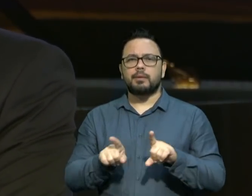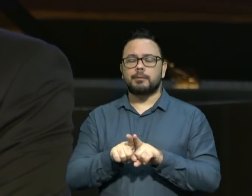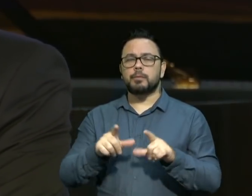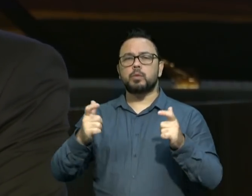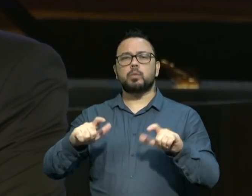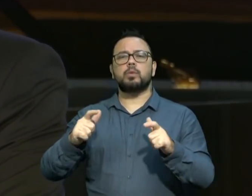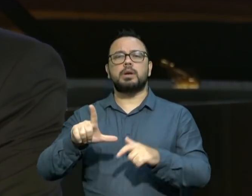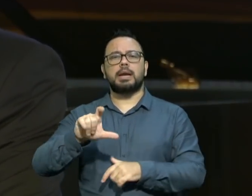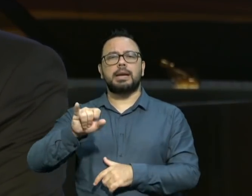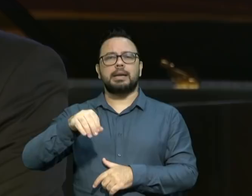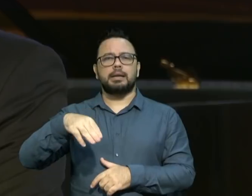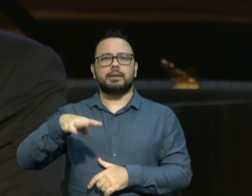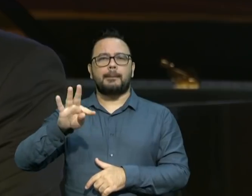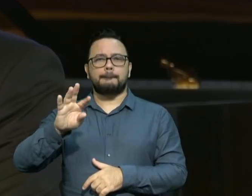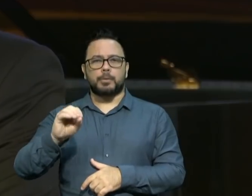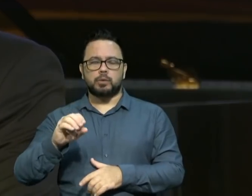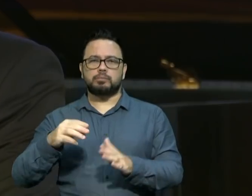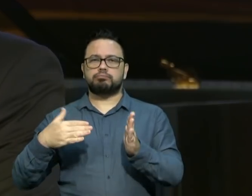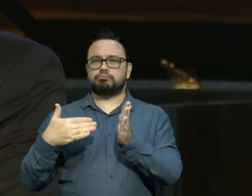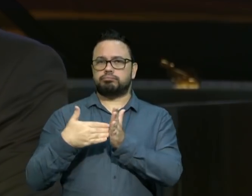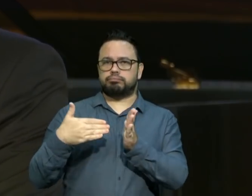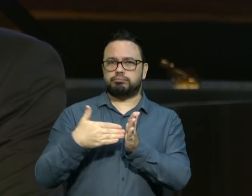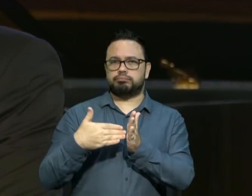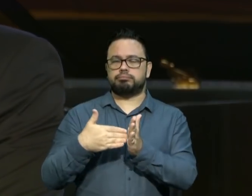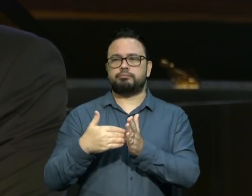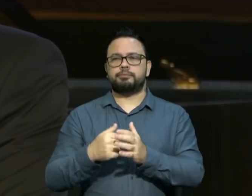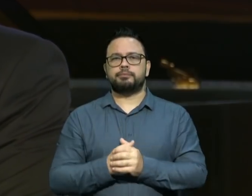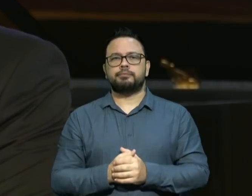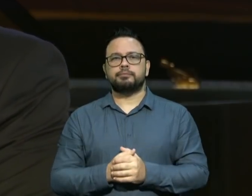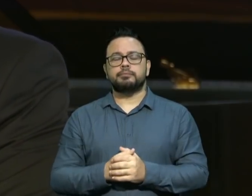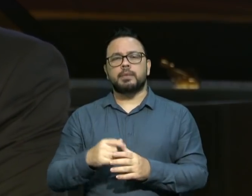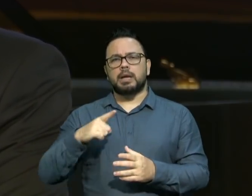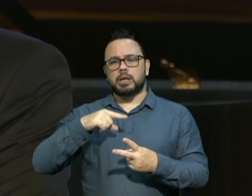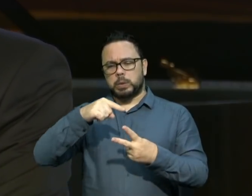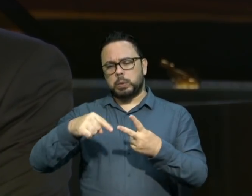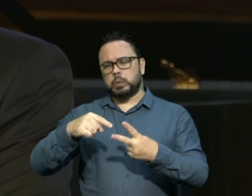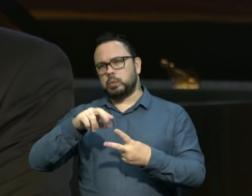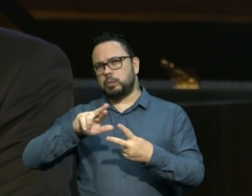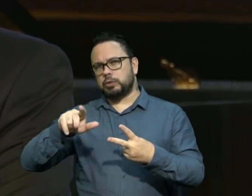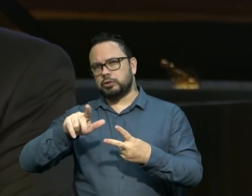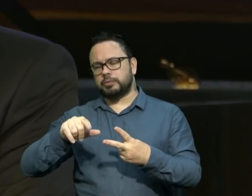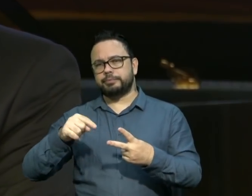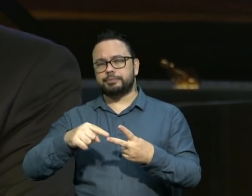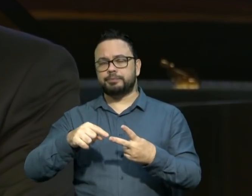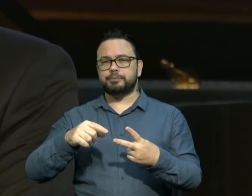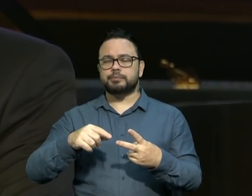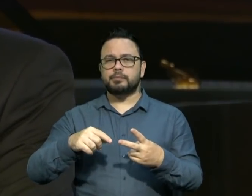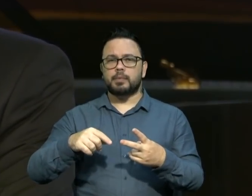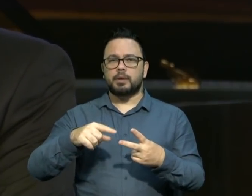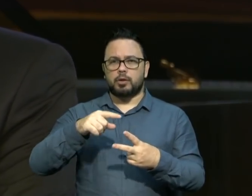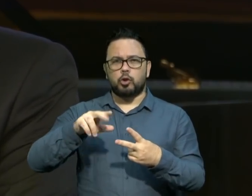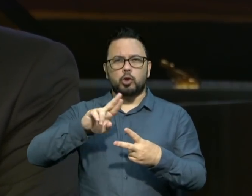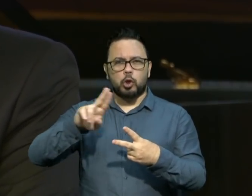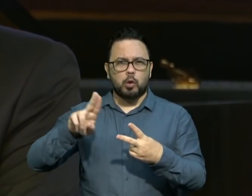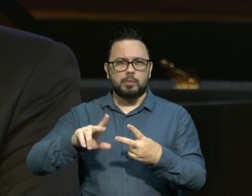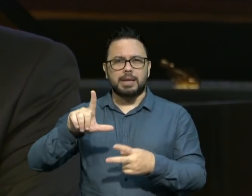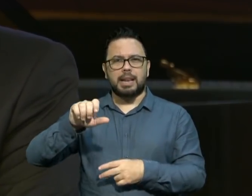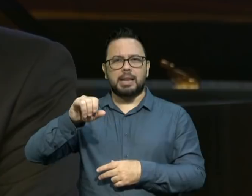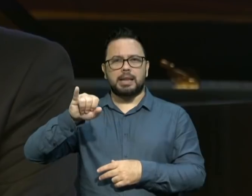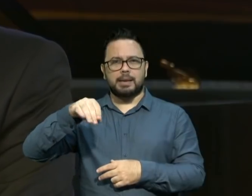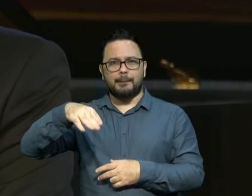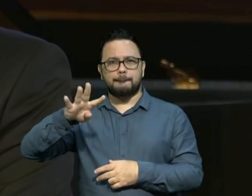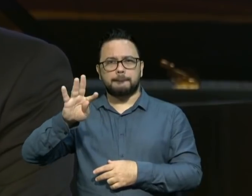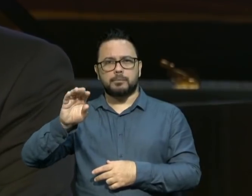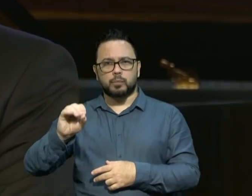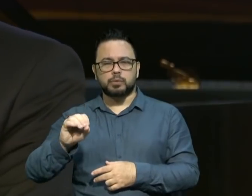é o Limbo o Limbo infanto um tem o lindos Platão também mas eu vou falar do limbus infantum um é